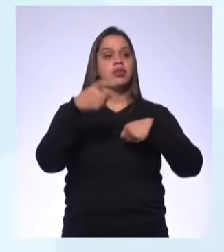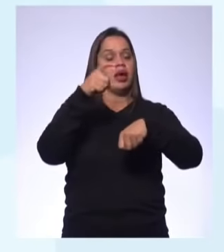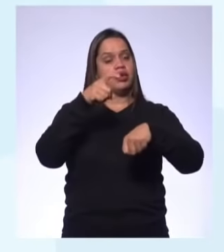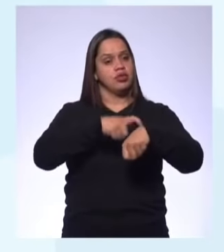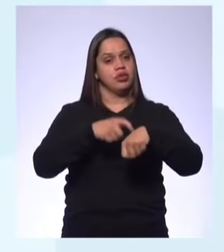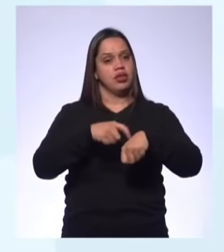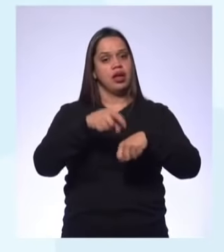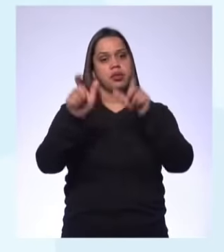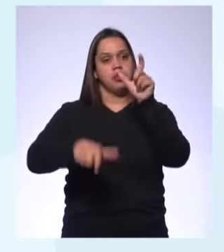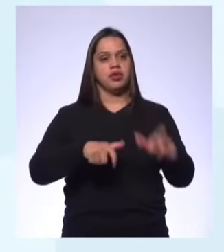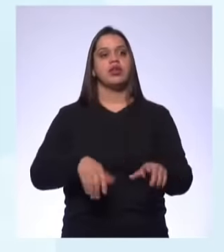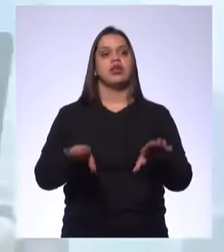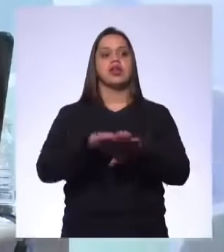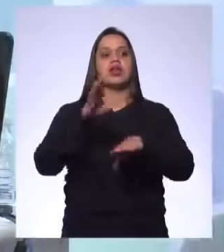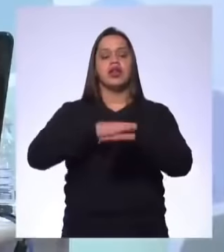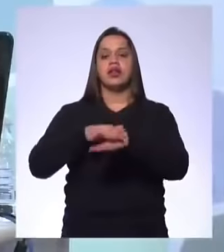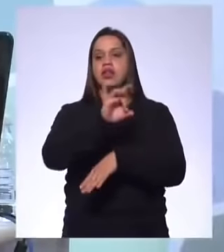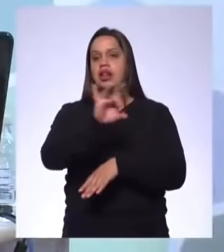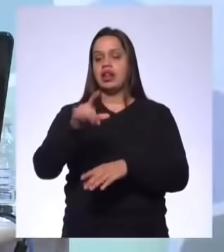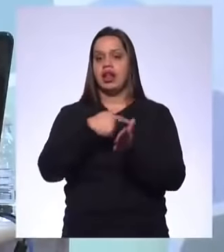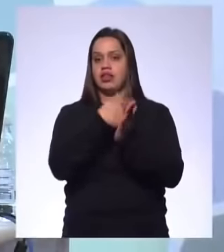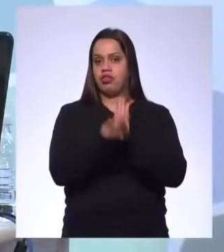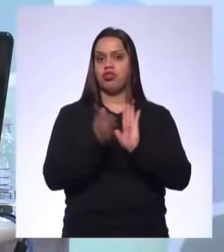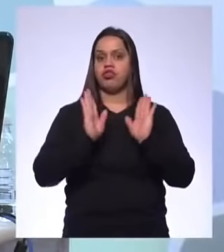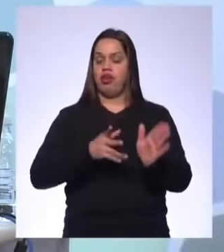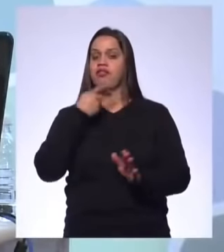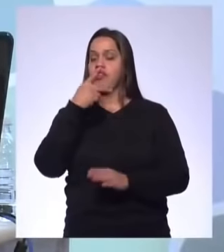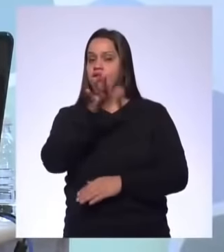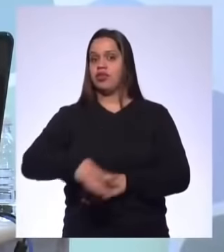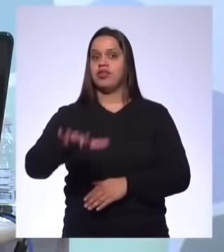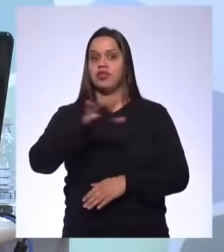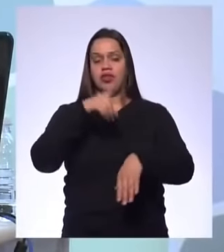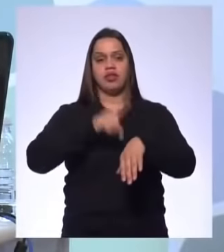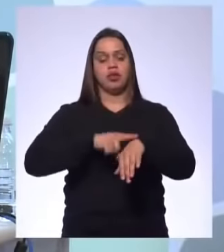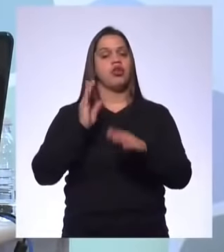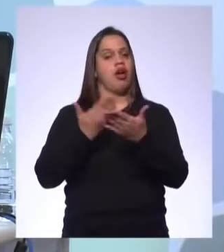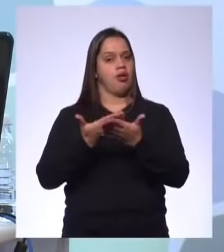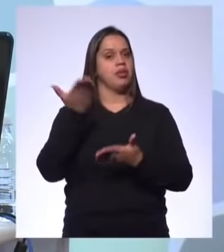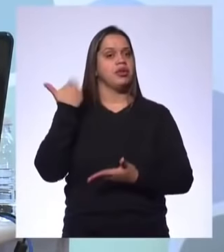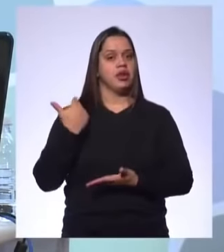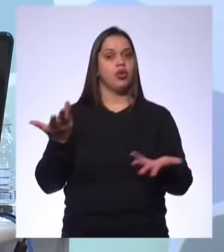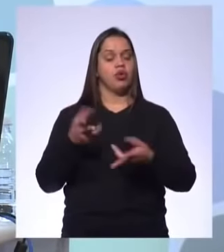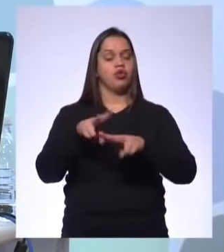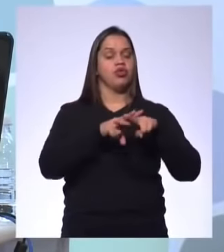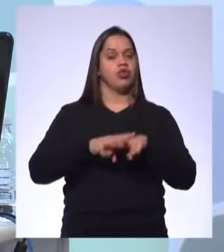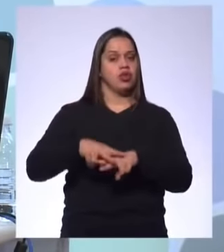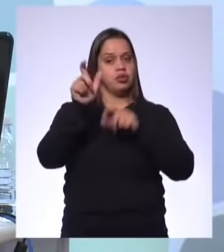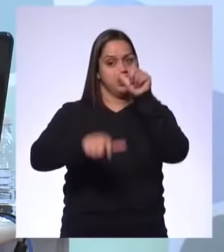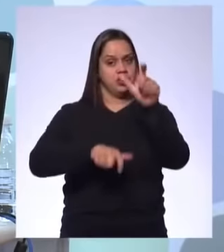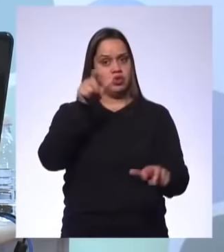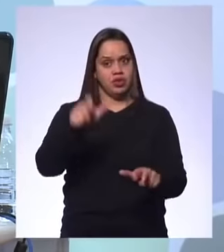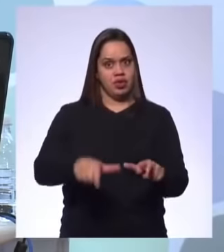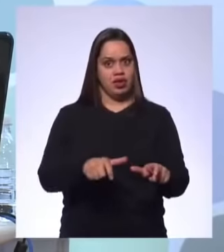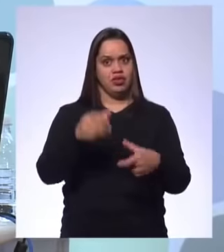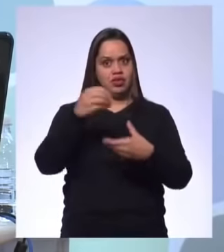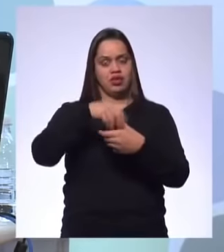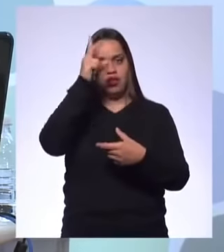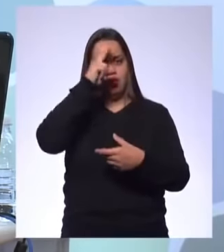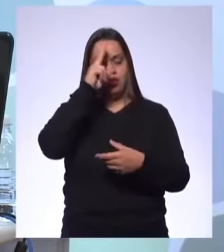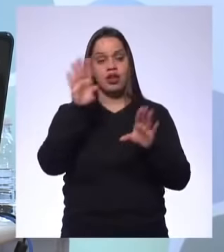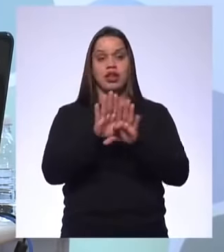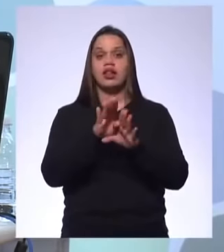personagens e ações próprias de cada gênero. Tínhamos falado do espaço e tempo na aula passada, retomamos os personagens e até o